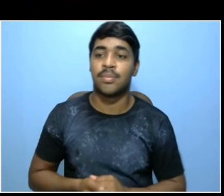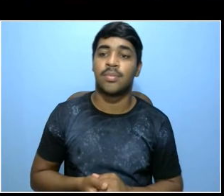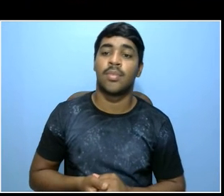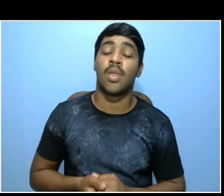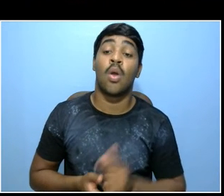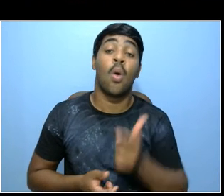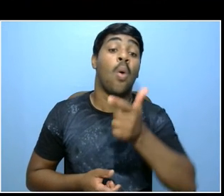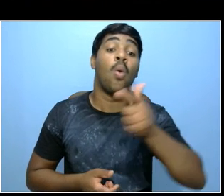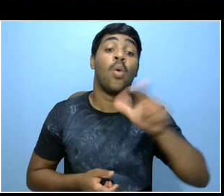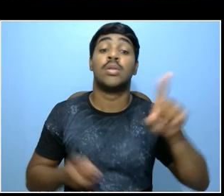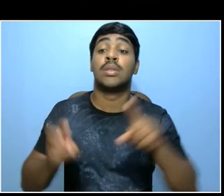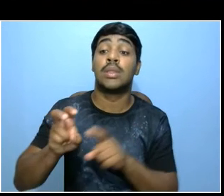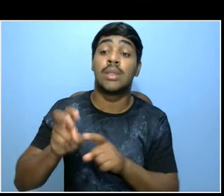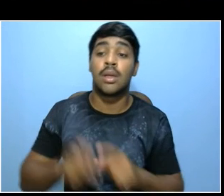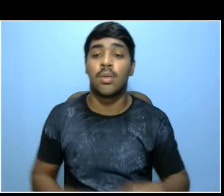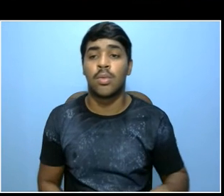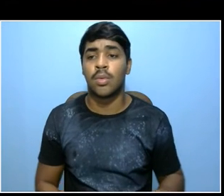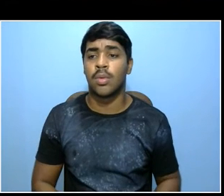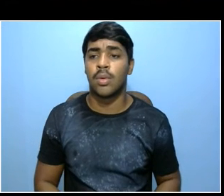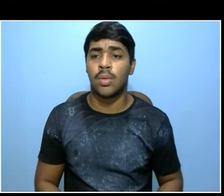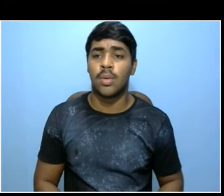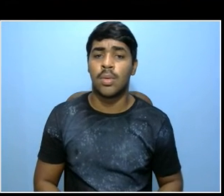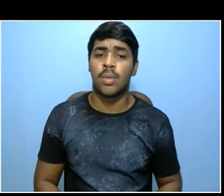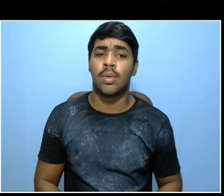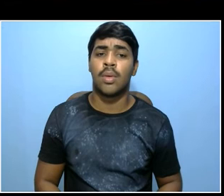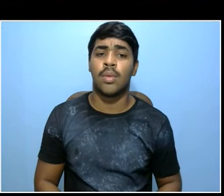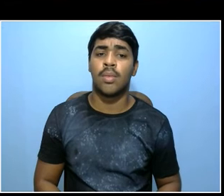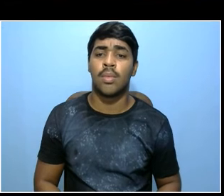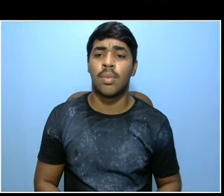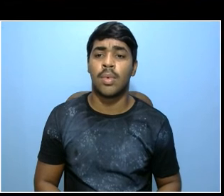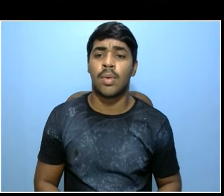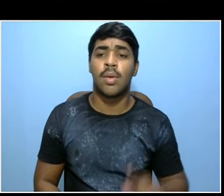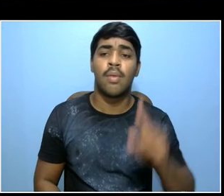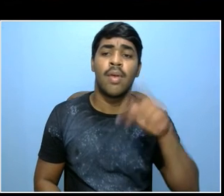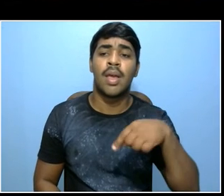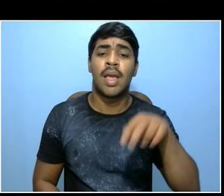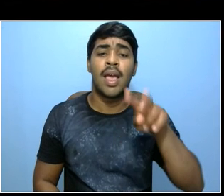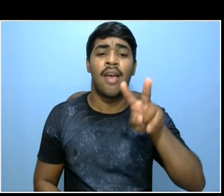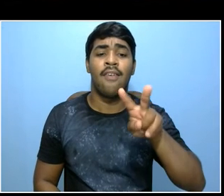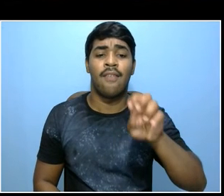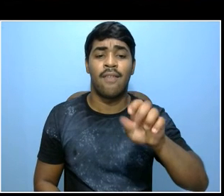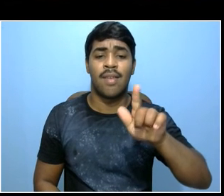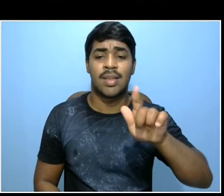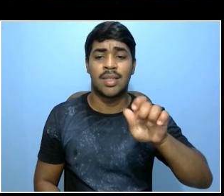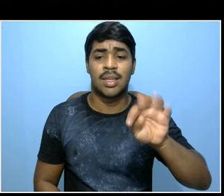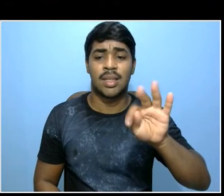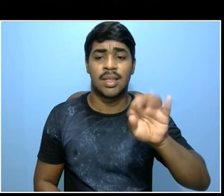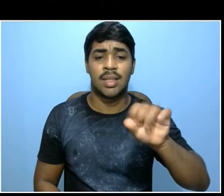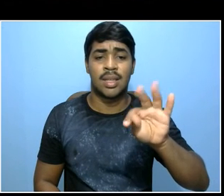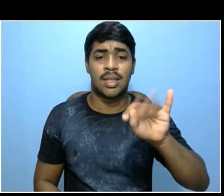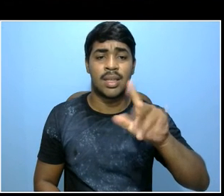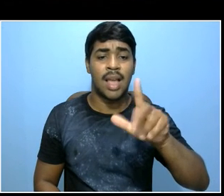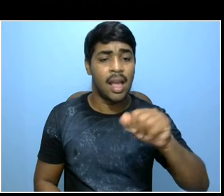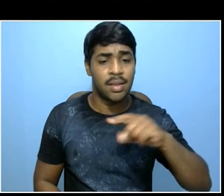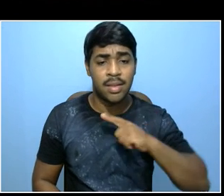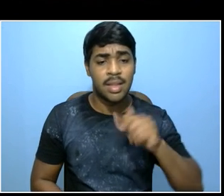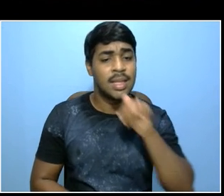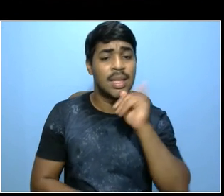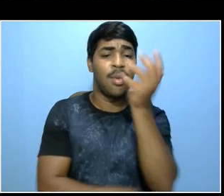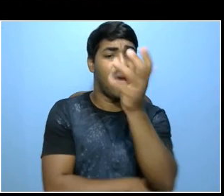Um outro tipo de reprodução assexuada é a propagação vegetativa, que isso é muito comum nas plantas,